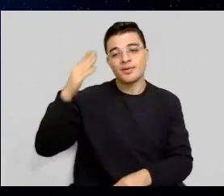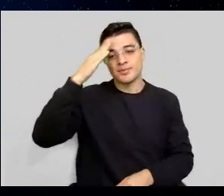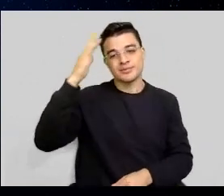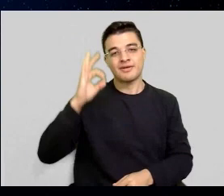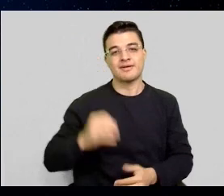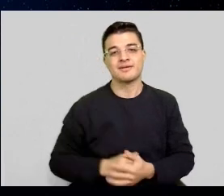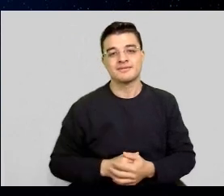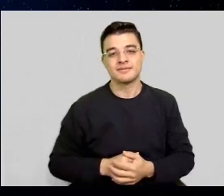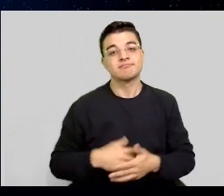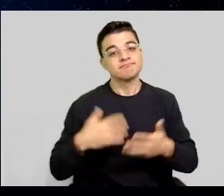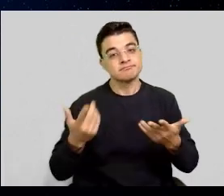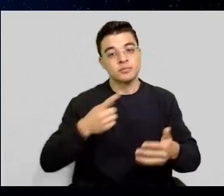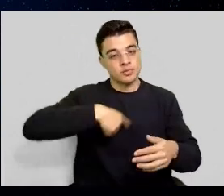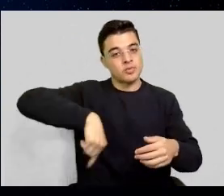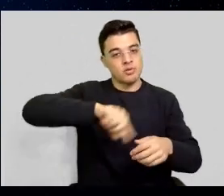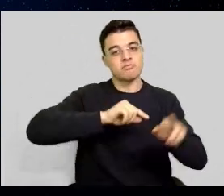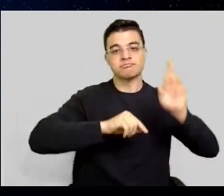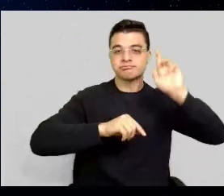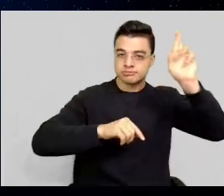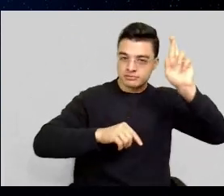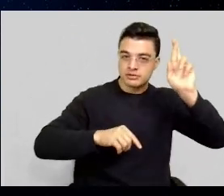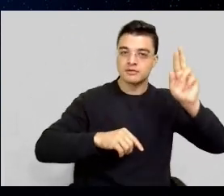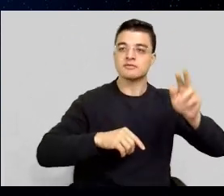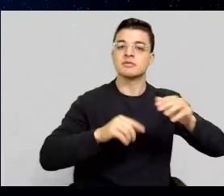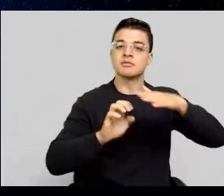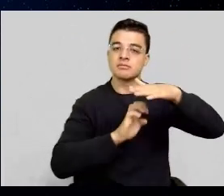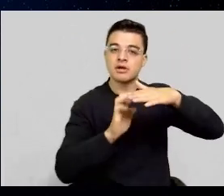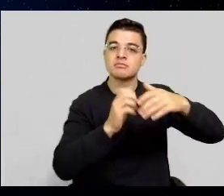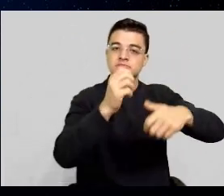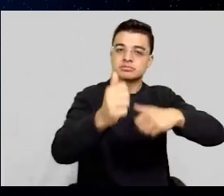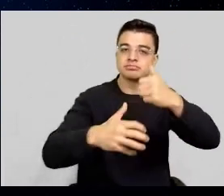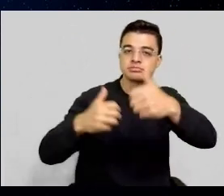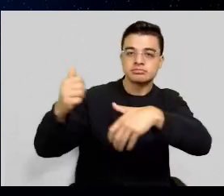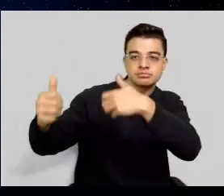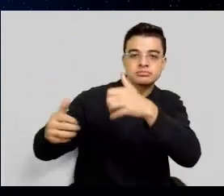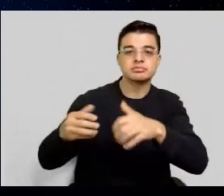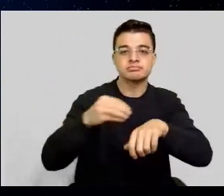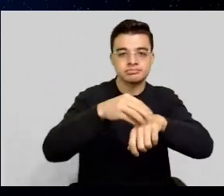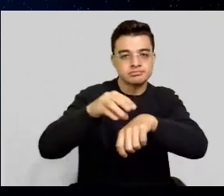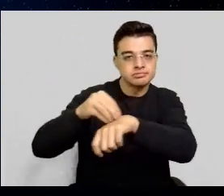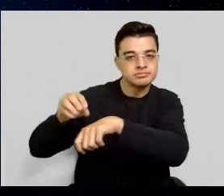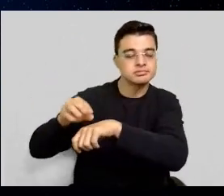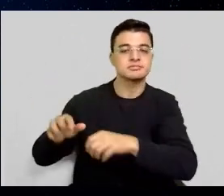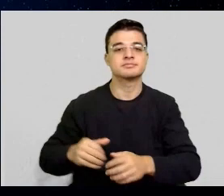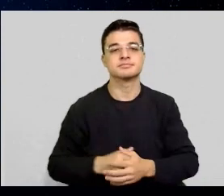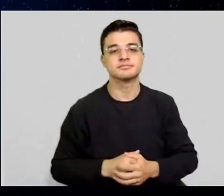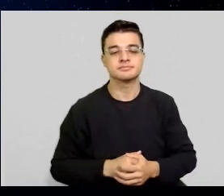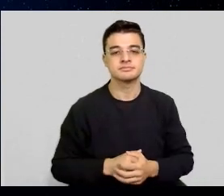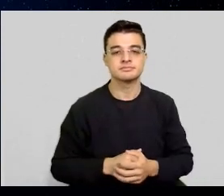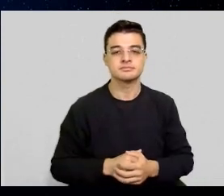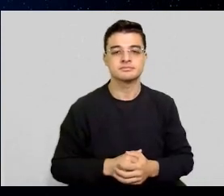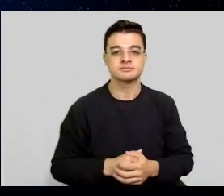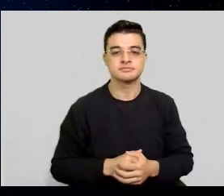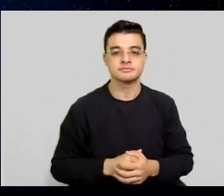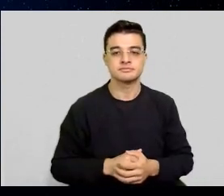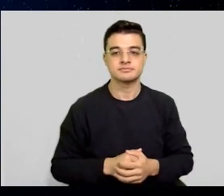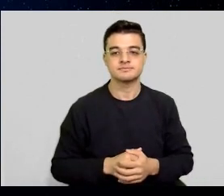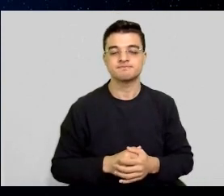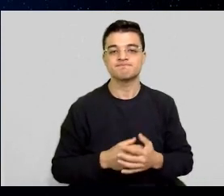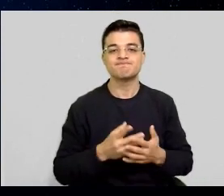isso e levarmos para a organização. Mas, claro, sempre mexendo o ponteiro na outra ponta. E eu só consigo fazer